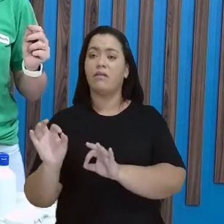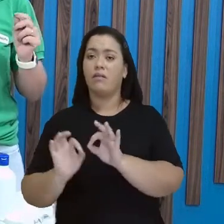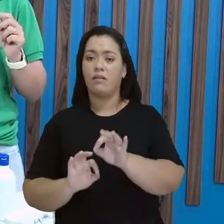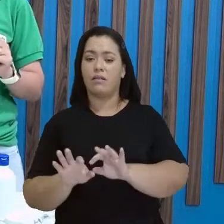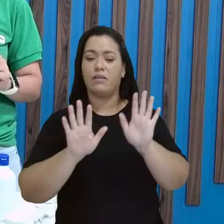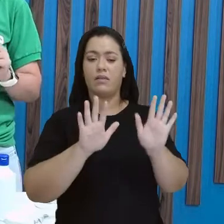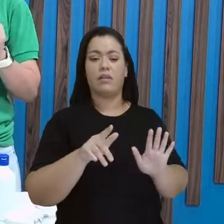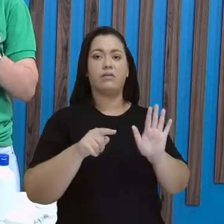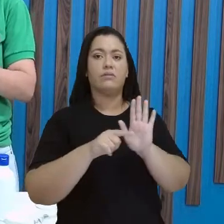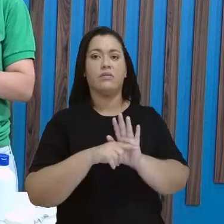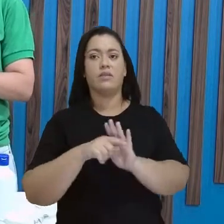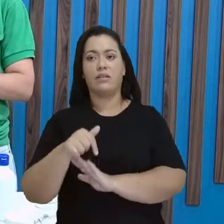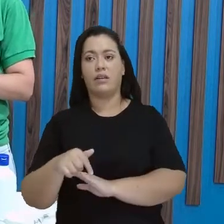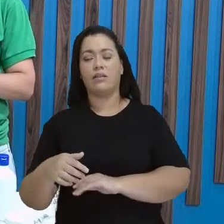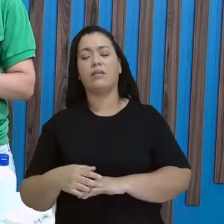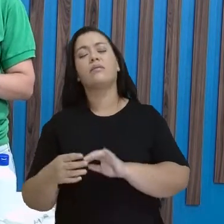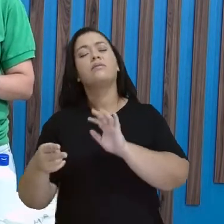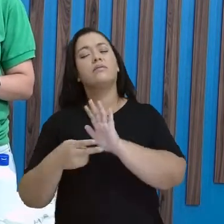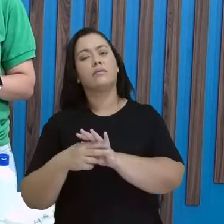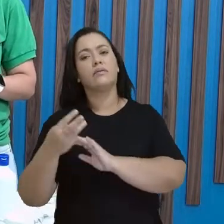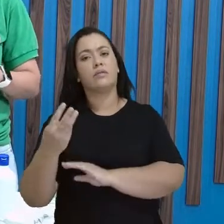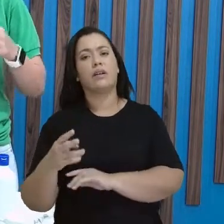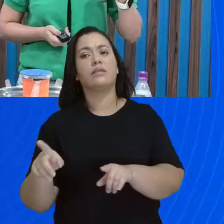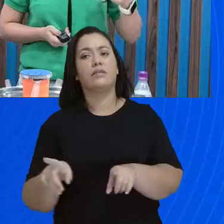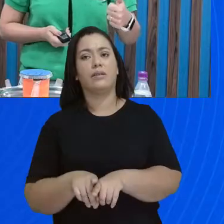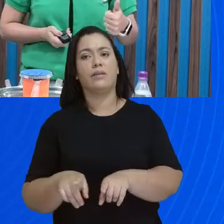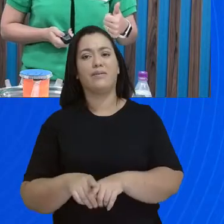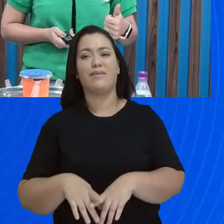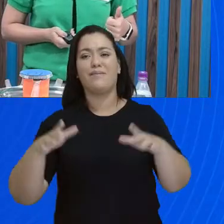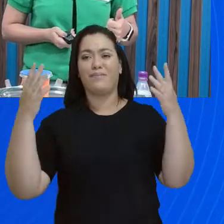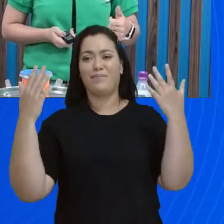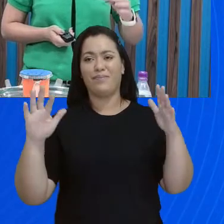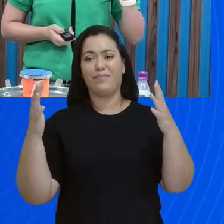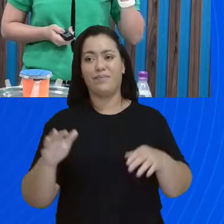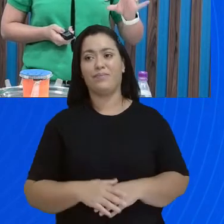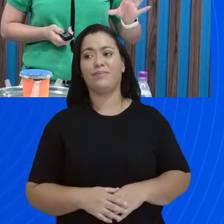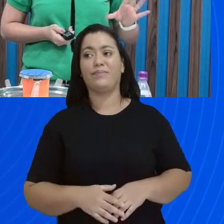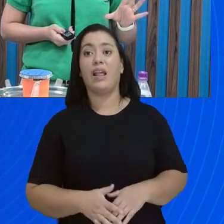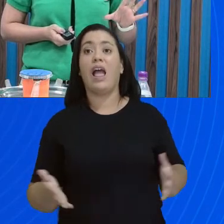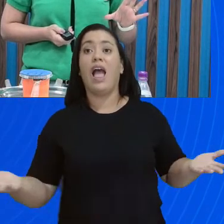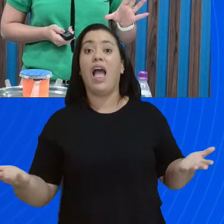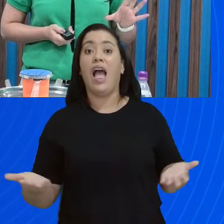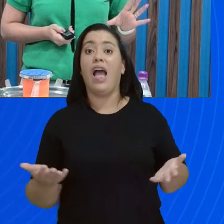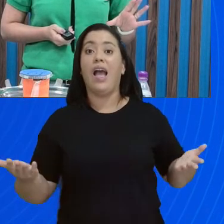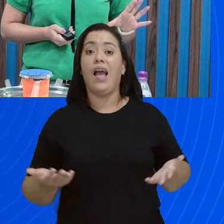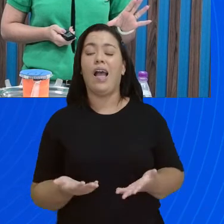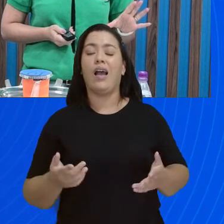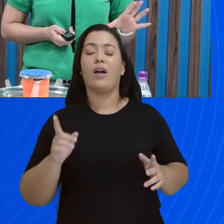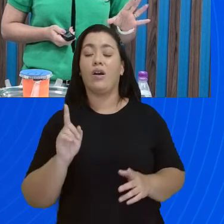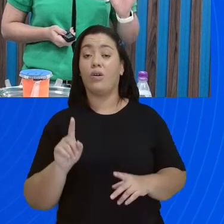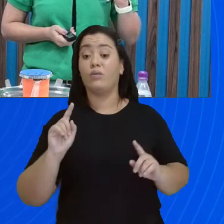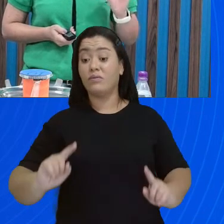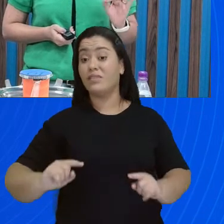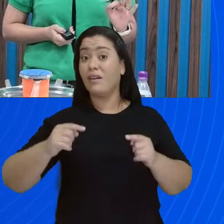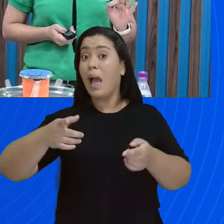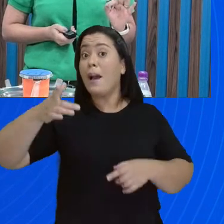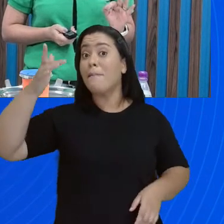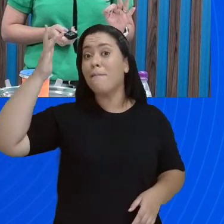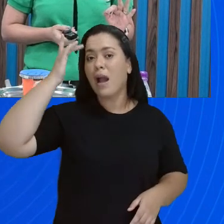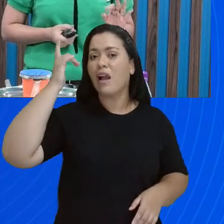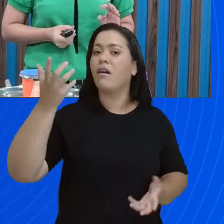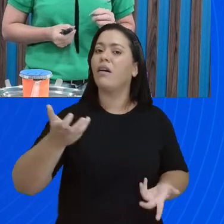ó, 10 menos 7, e chega também ao resultado. Parabéns! Olha o desafio para amanhã, tá? Eu quero ver